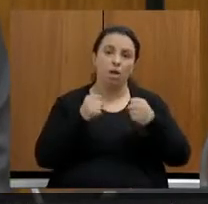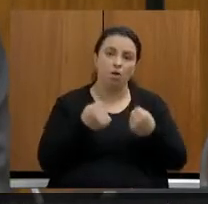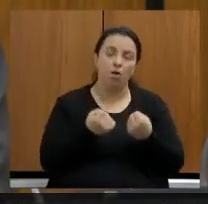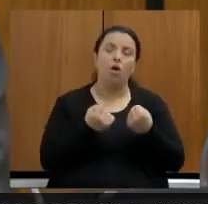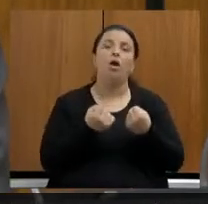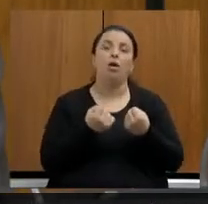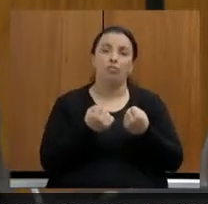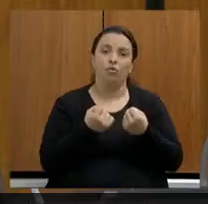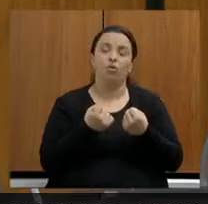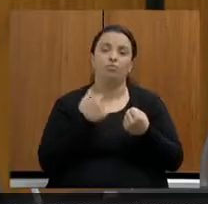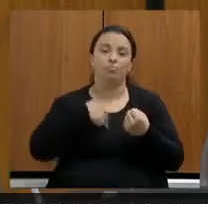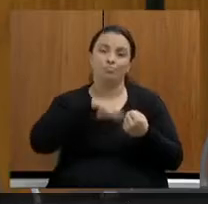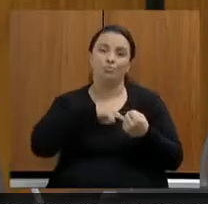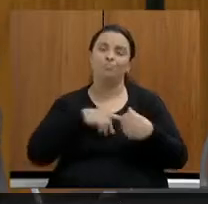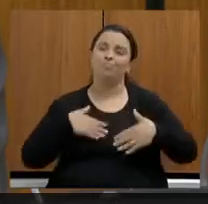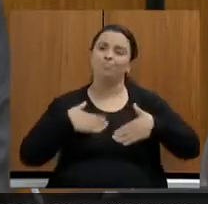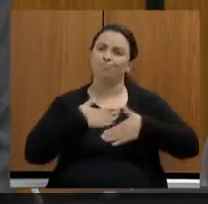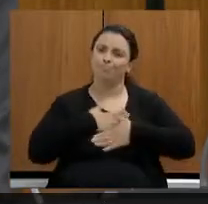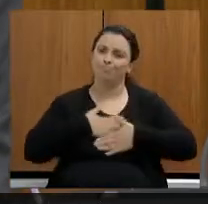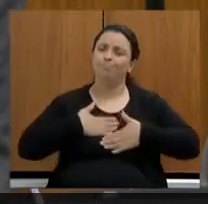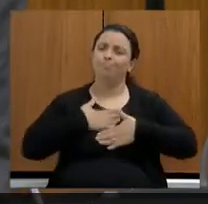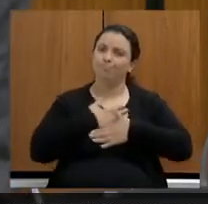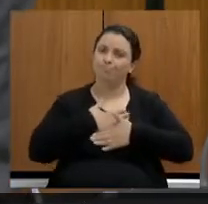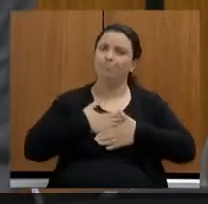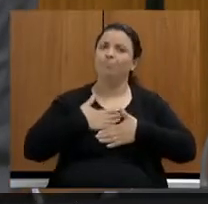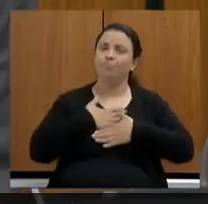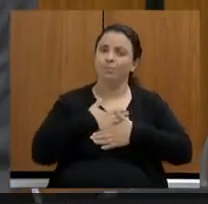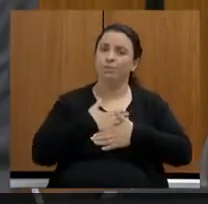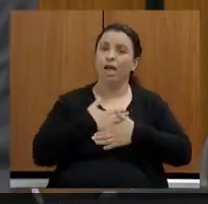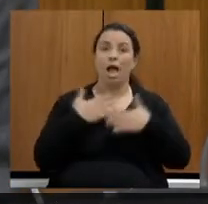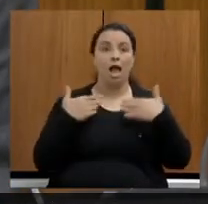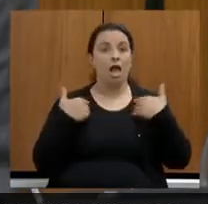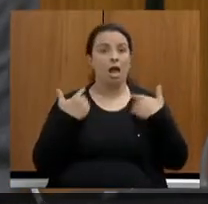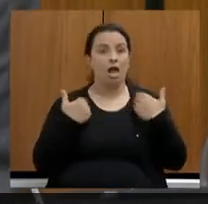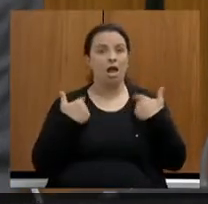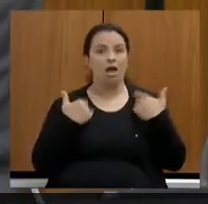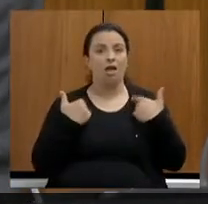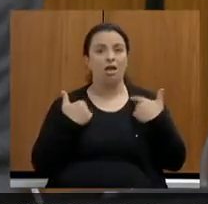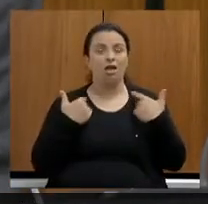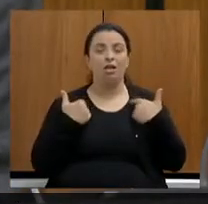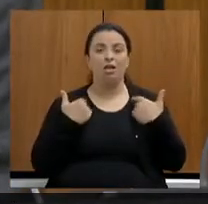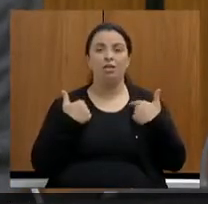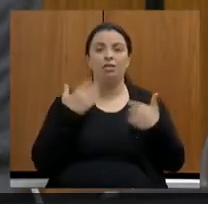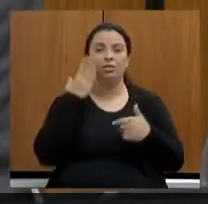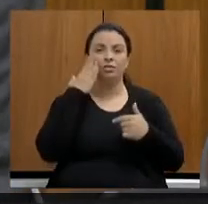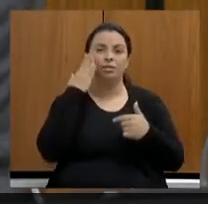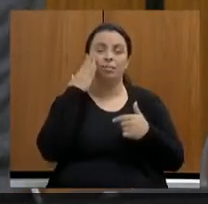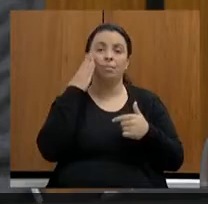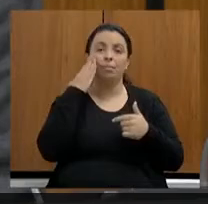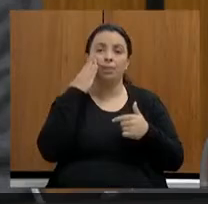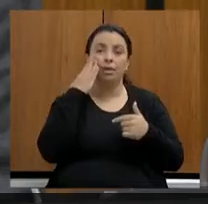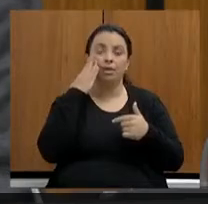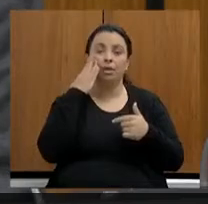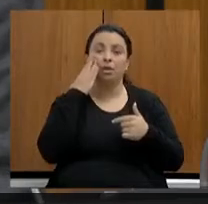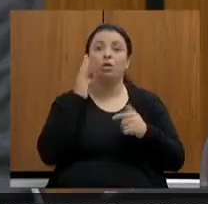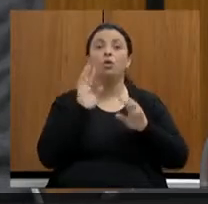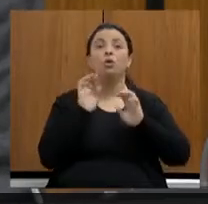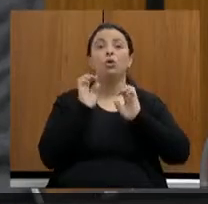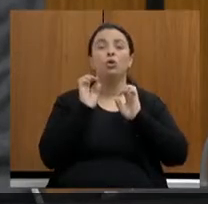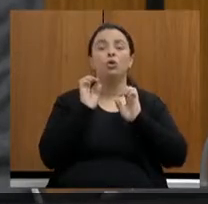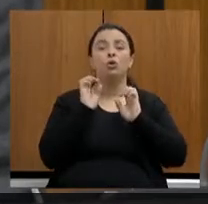a nossa satisfação a Nossa Alegria em saber que a escola que o